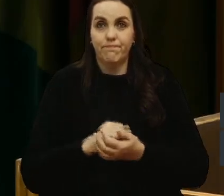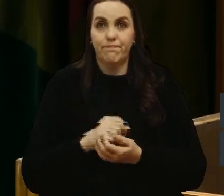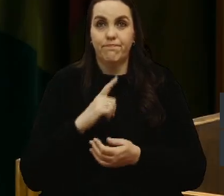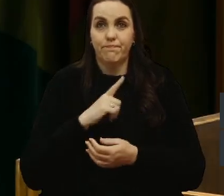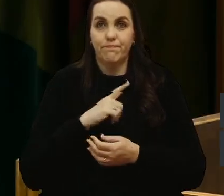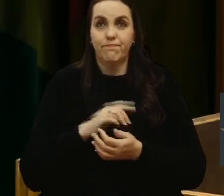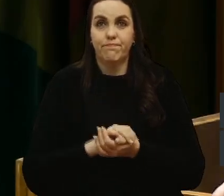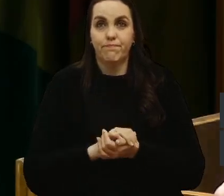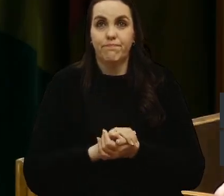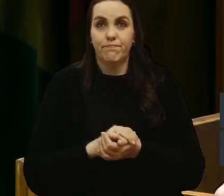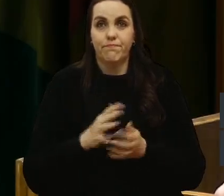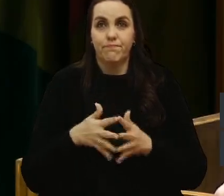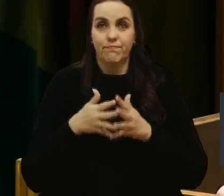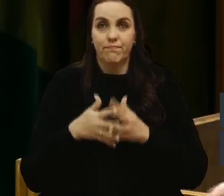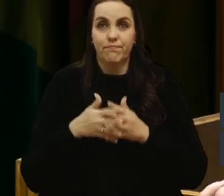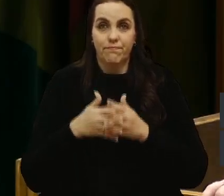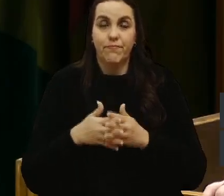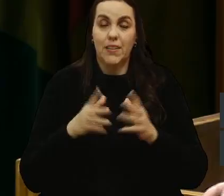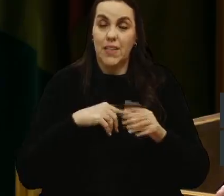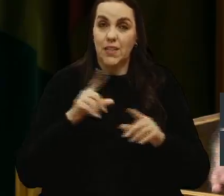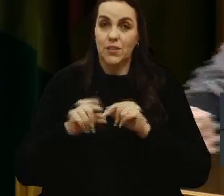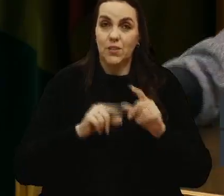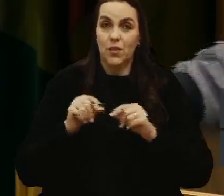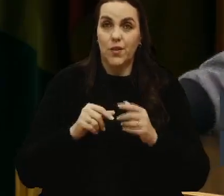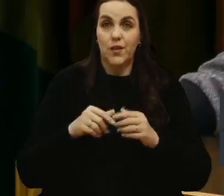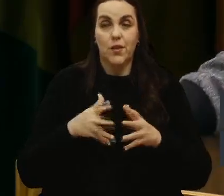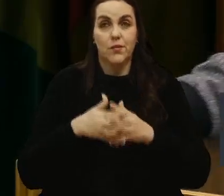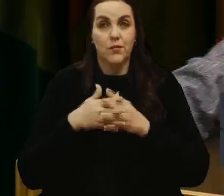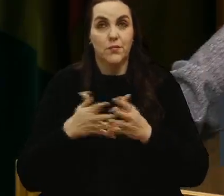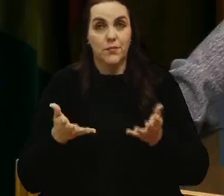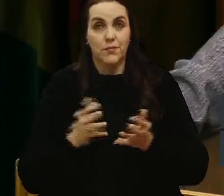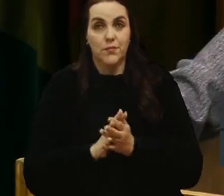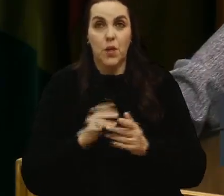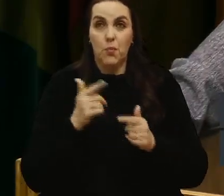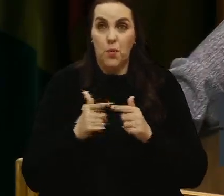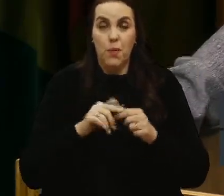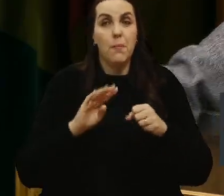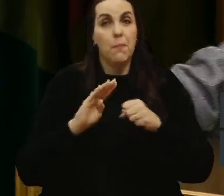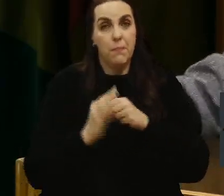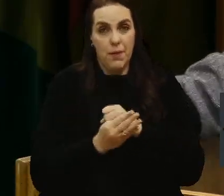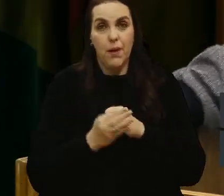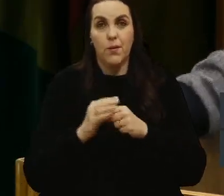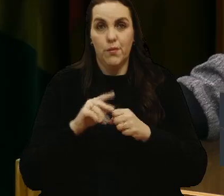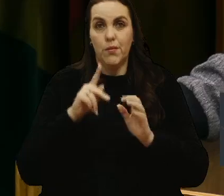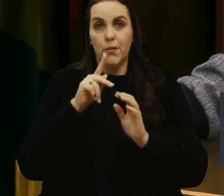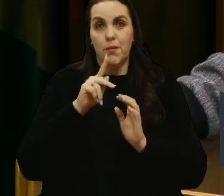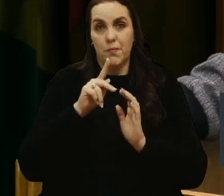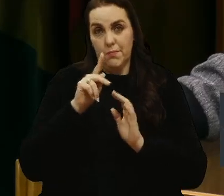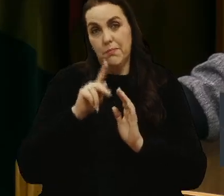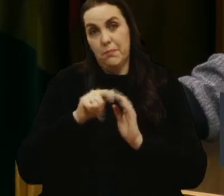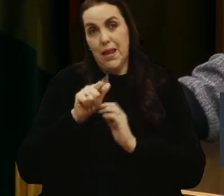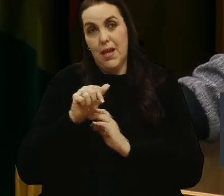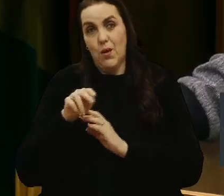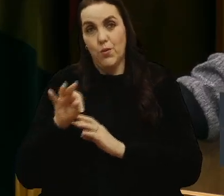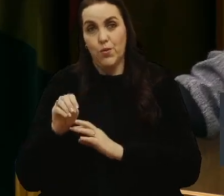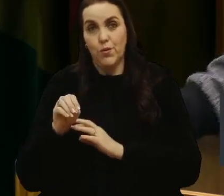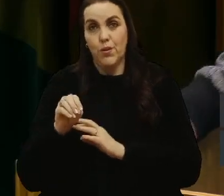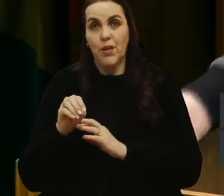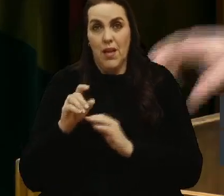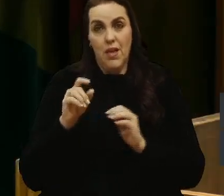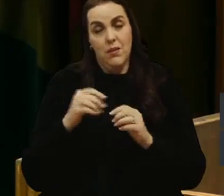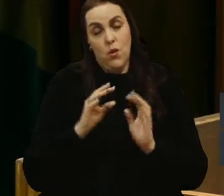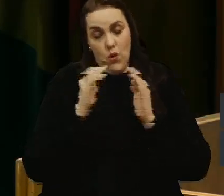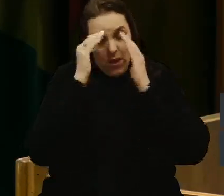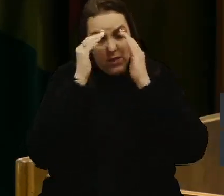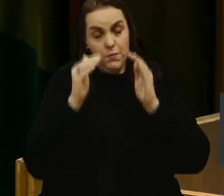saídas complexas. Agora, o problema do bairro Planalto, com todo respeito a quem fez a técnica, era um problema razoavelmente simples. Ou